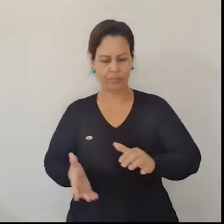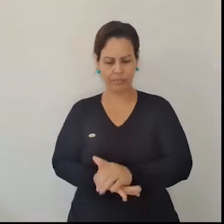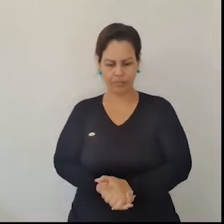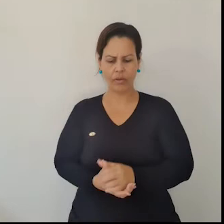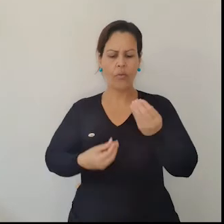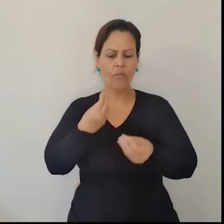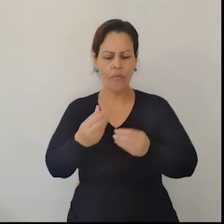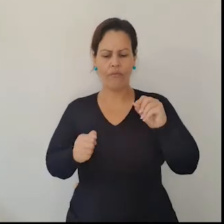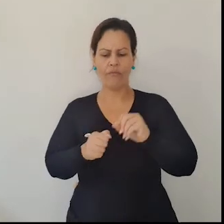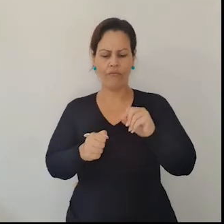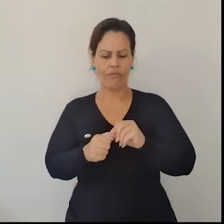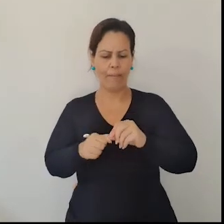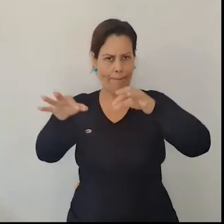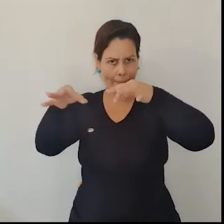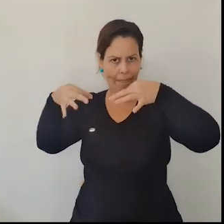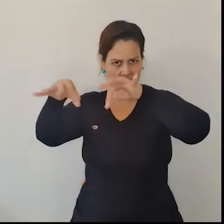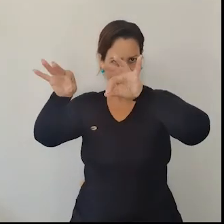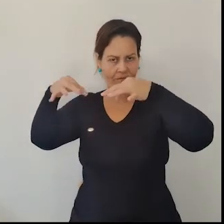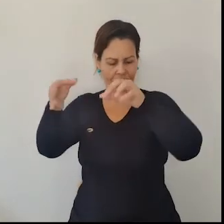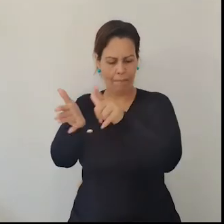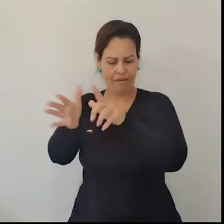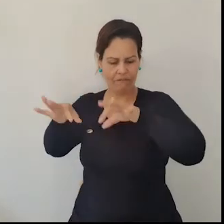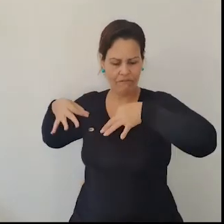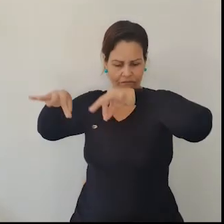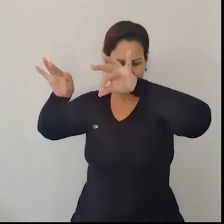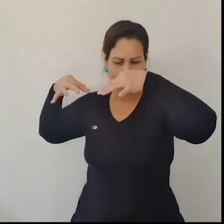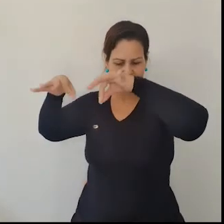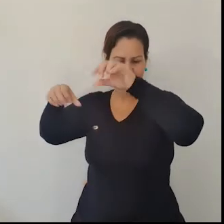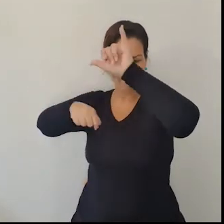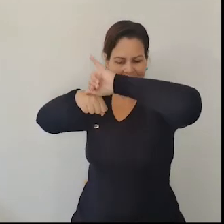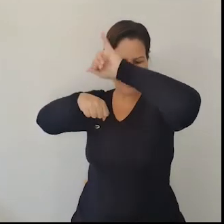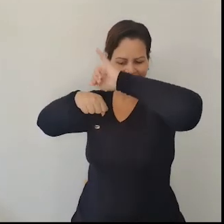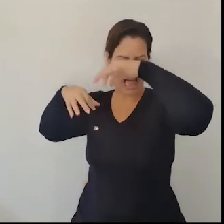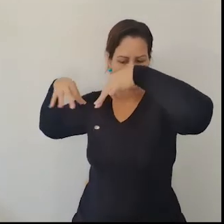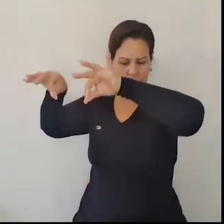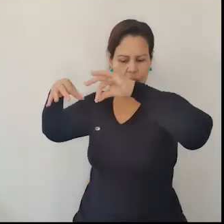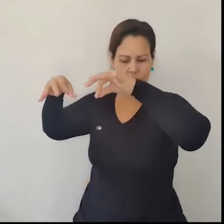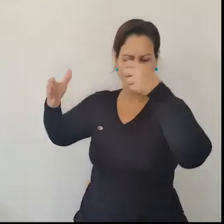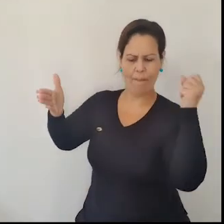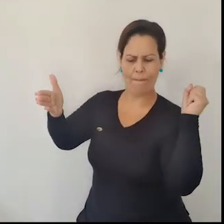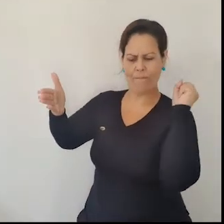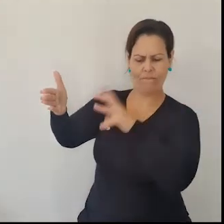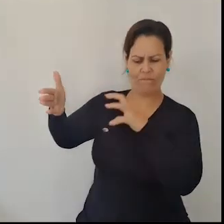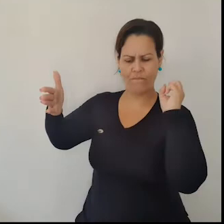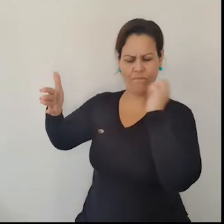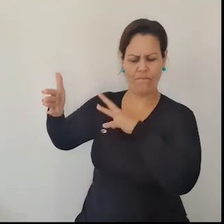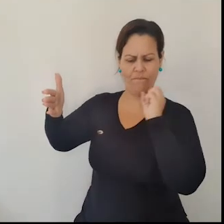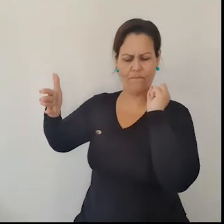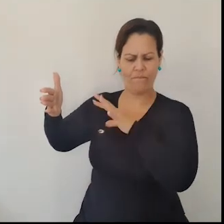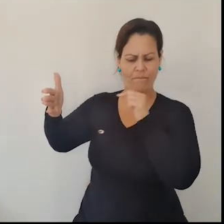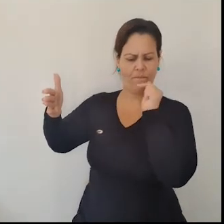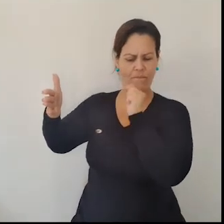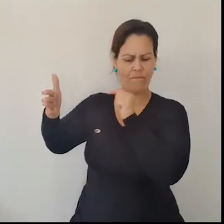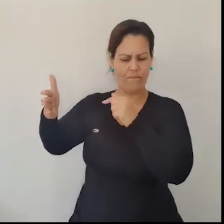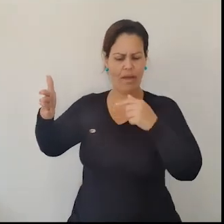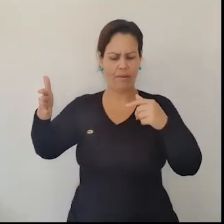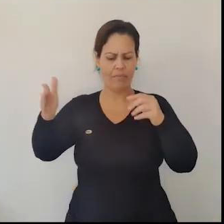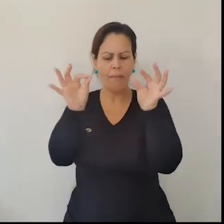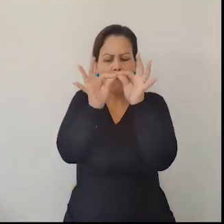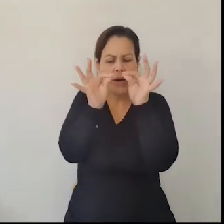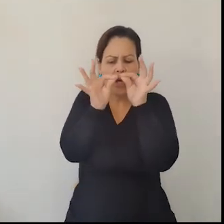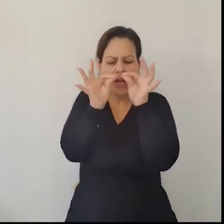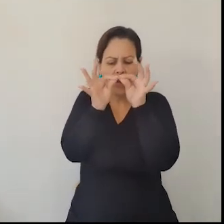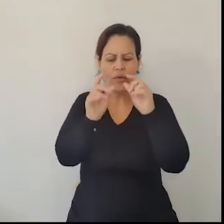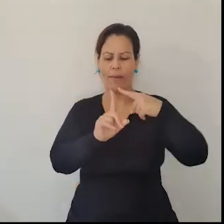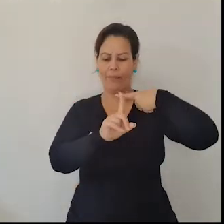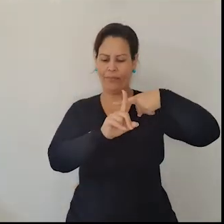O experimento de Rutherford propõe a dois dos seus alunos, Johannes Hens e Wim Geiger e Ernest